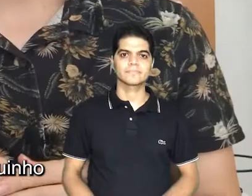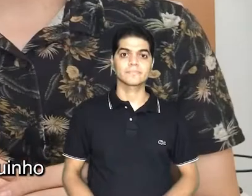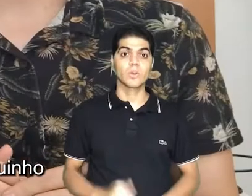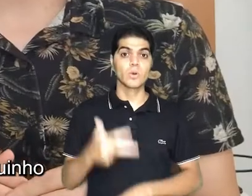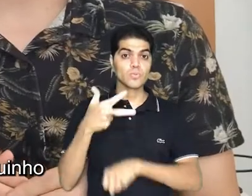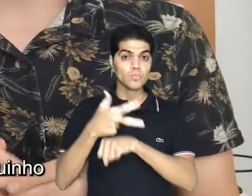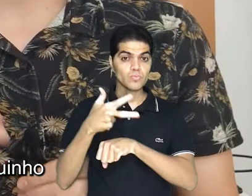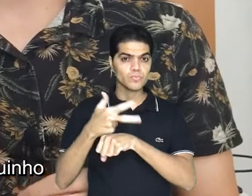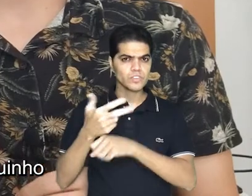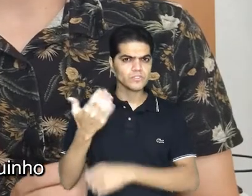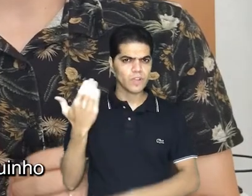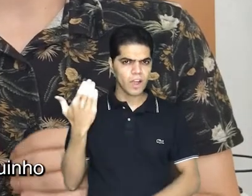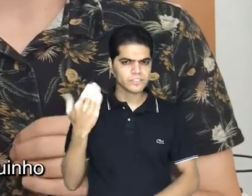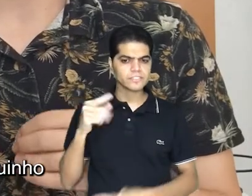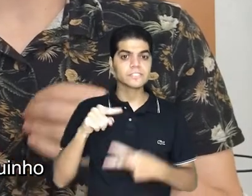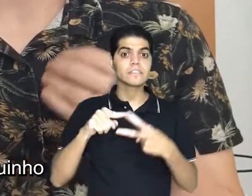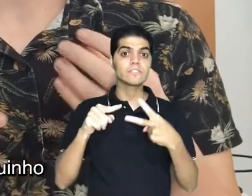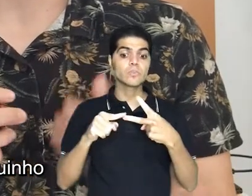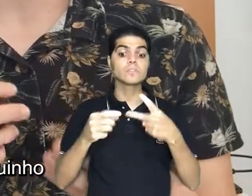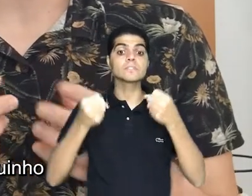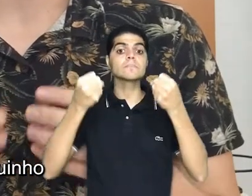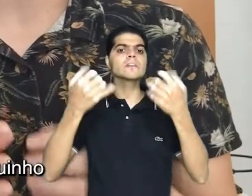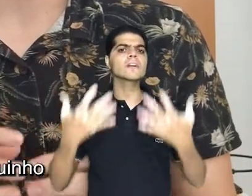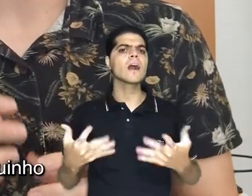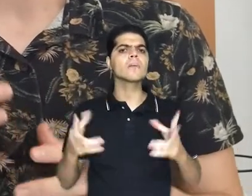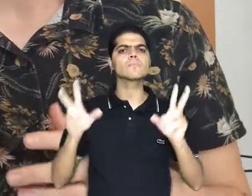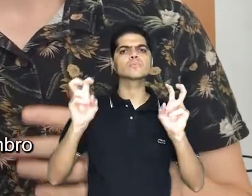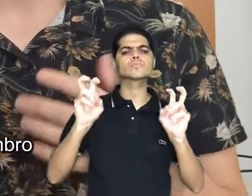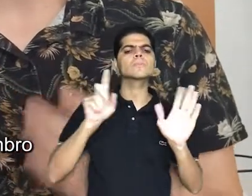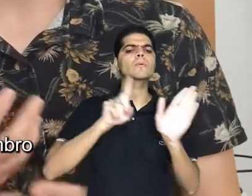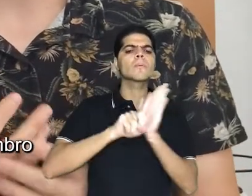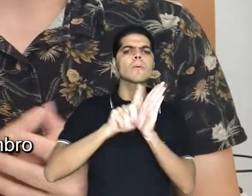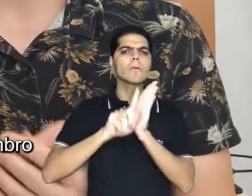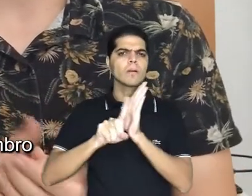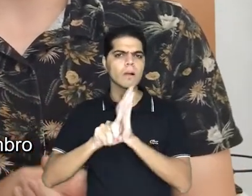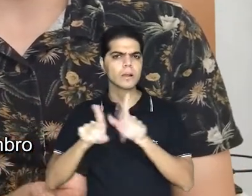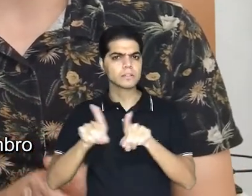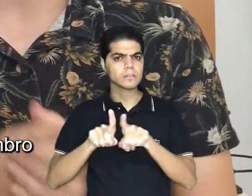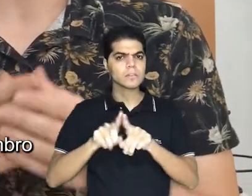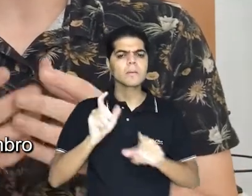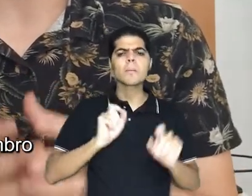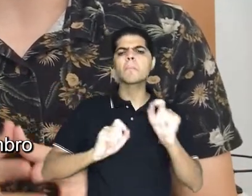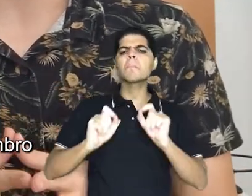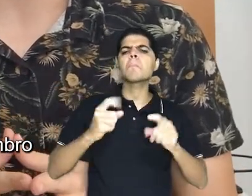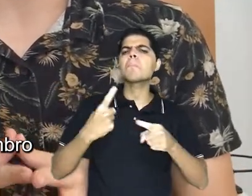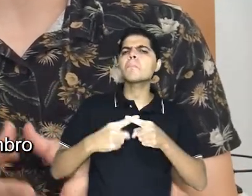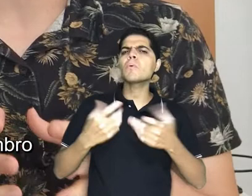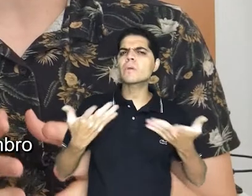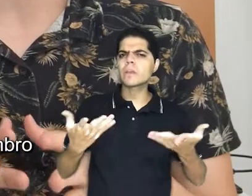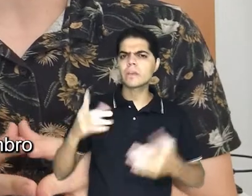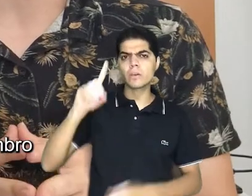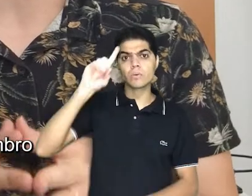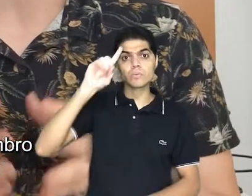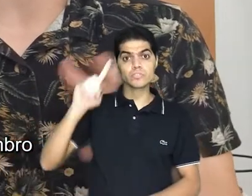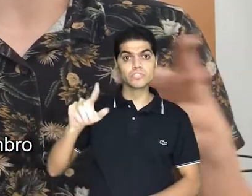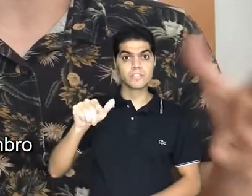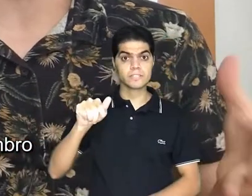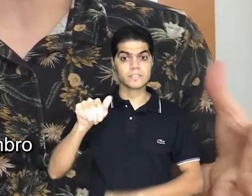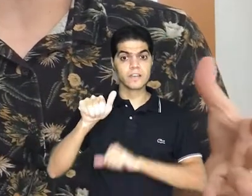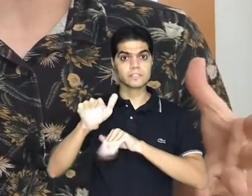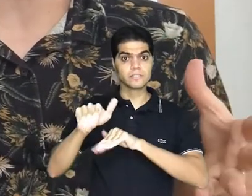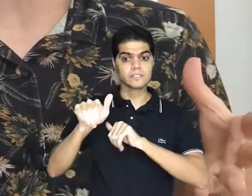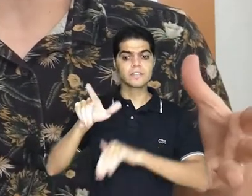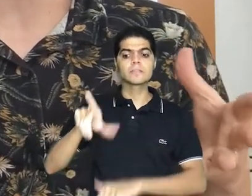nos últimos dois vídeos Nas explicamos e questionamos um pouquinho os motivos pelos quais os Sete de Setembro foi escolhido